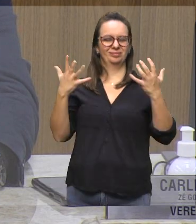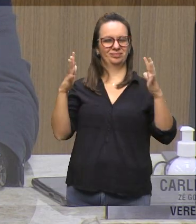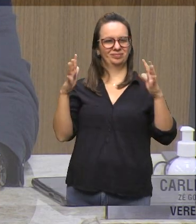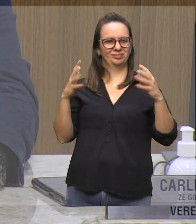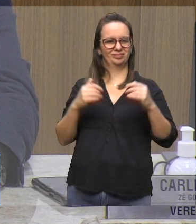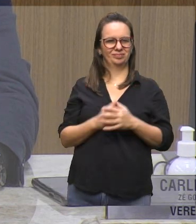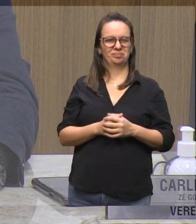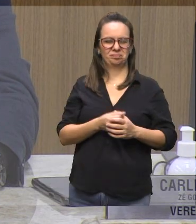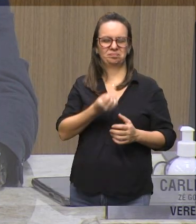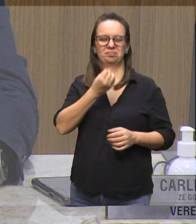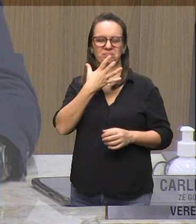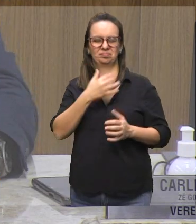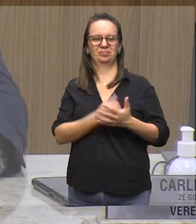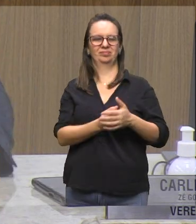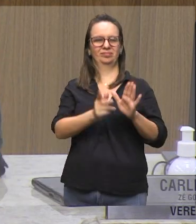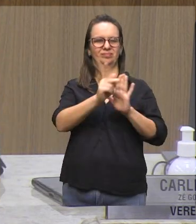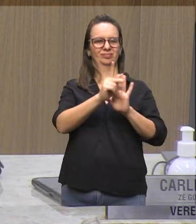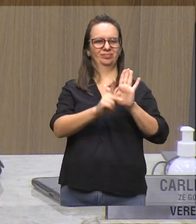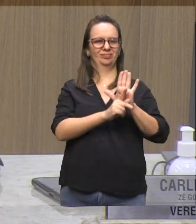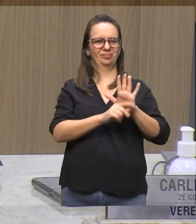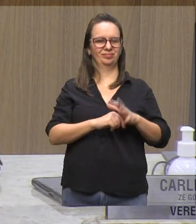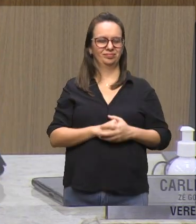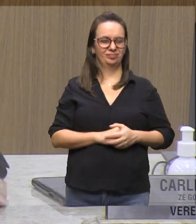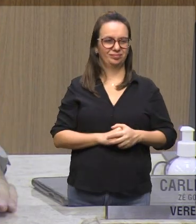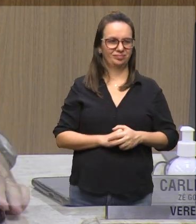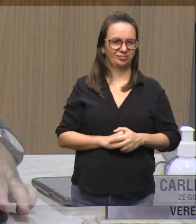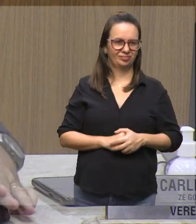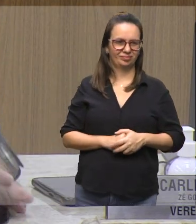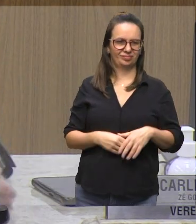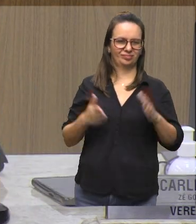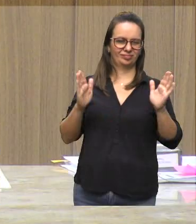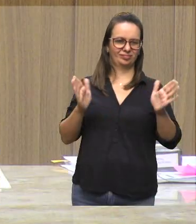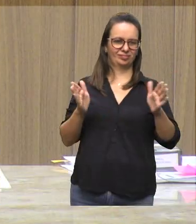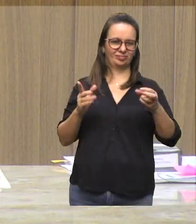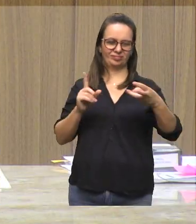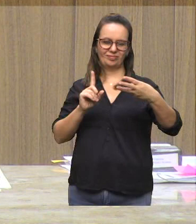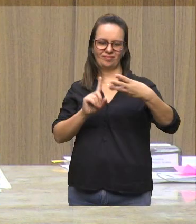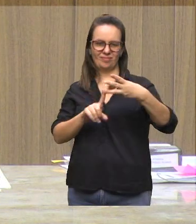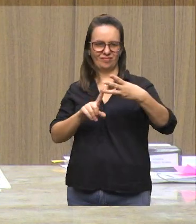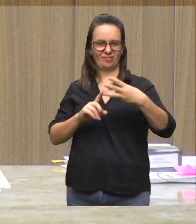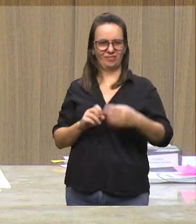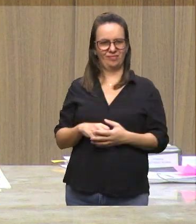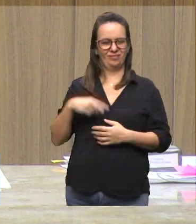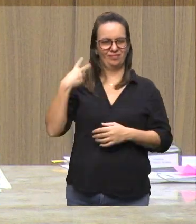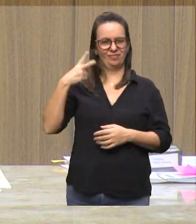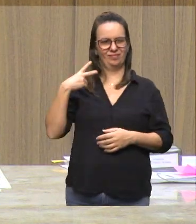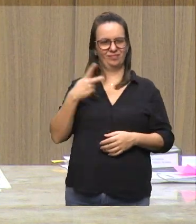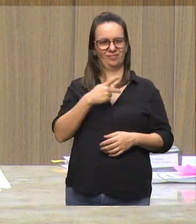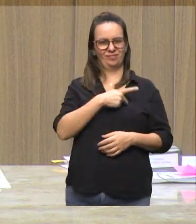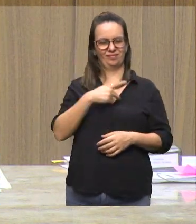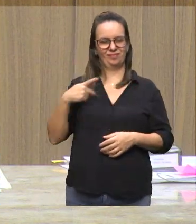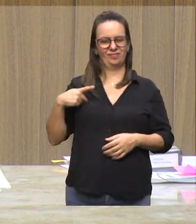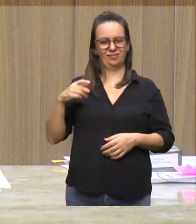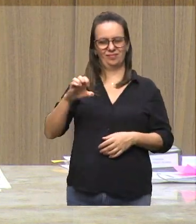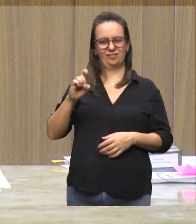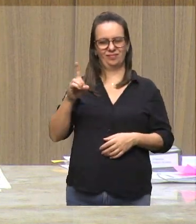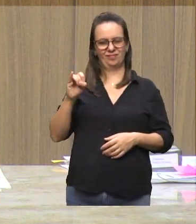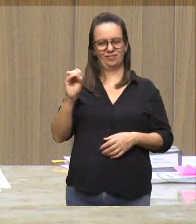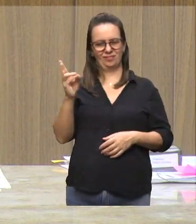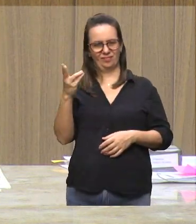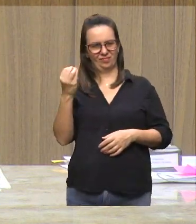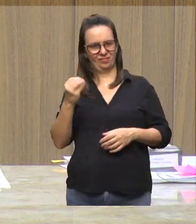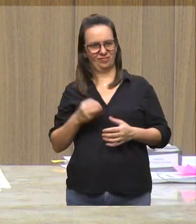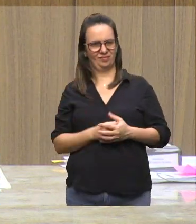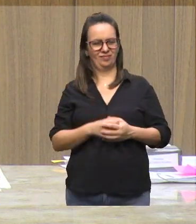pontual no projeto. Com a declaração de voto do vereador Pastor Edinho. Obrigado, senhora